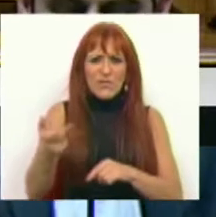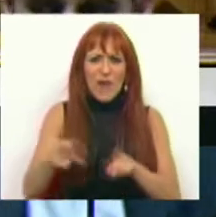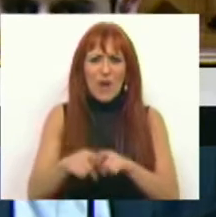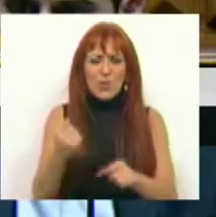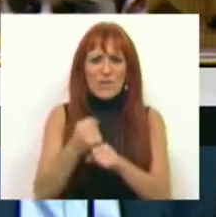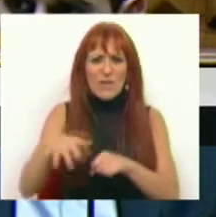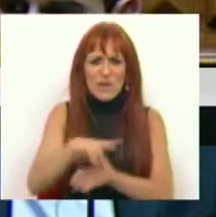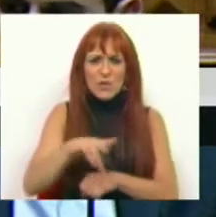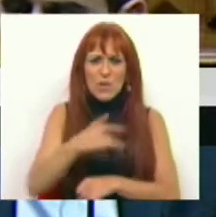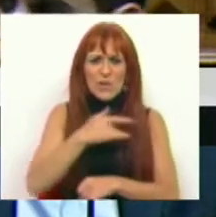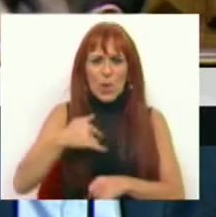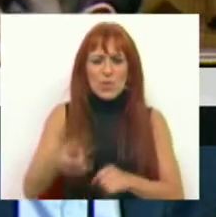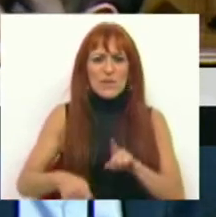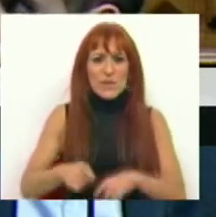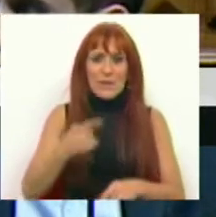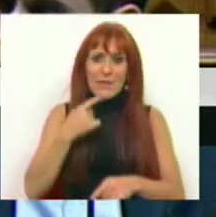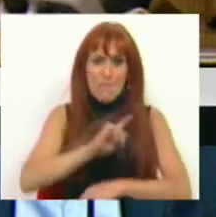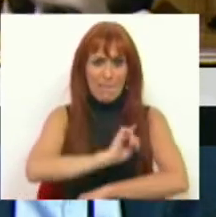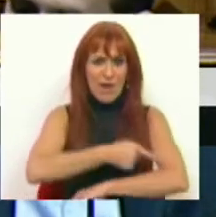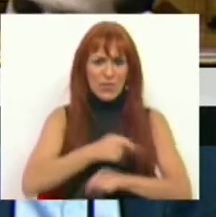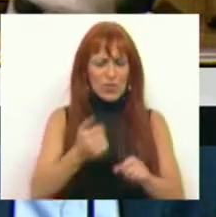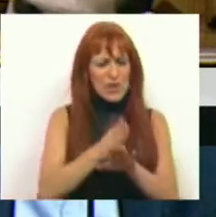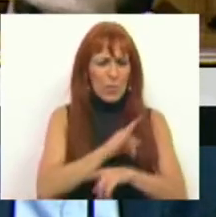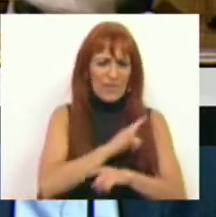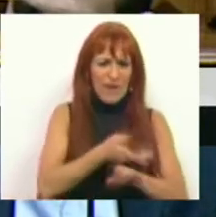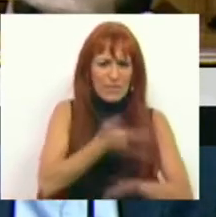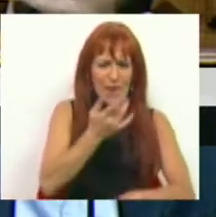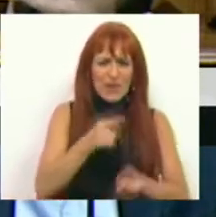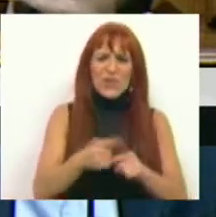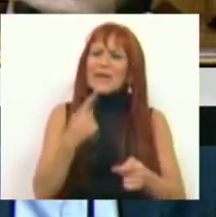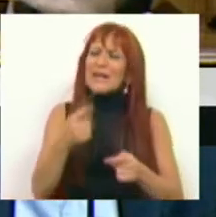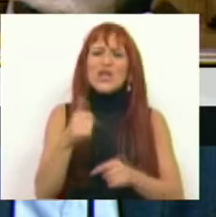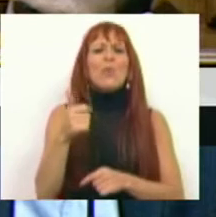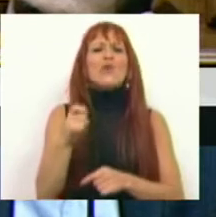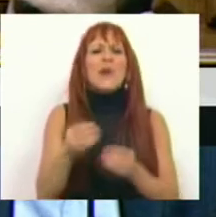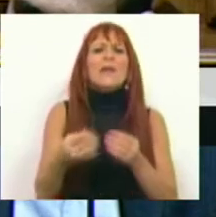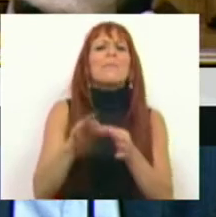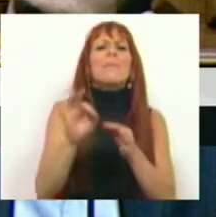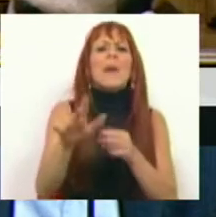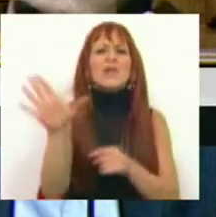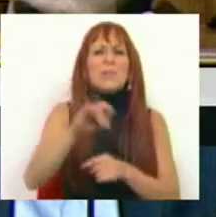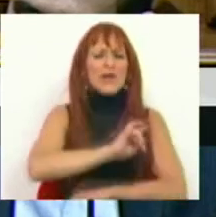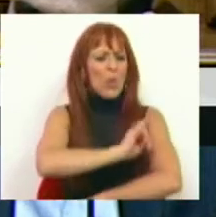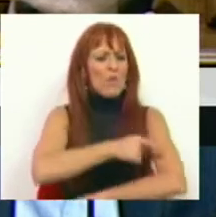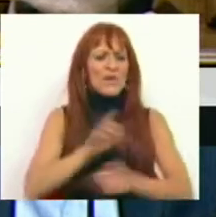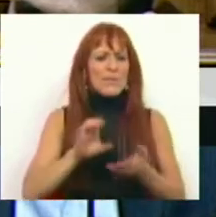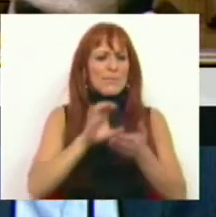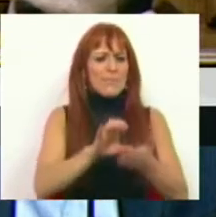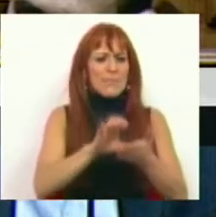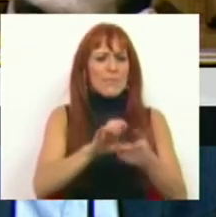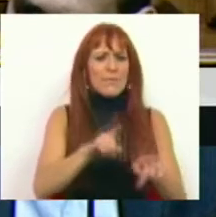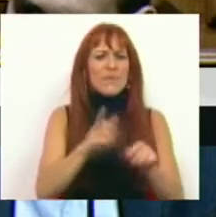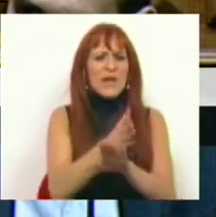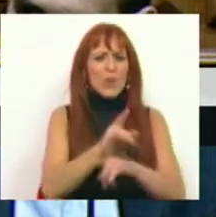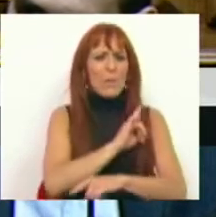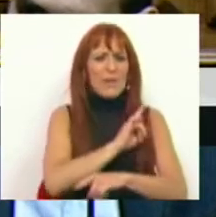Serviço Nacional de Saúde, mais forte é o setor privado. Acrescento ao Bloco de Esquerda: quanto mais forte e financiado for